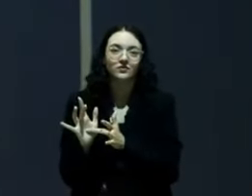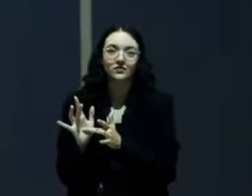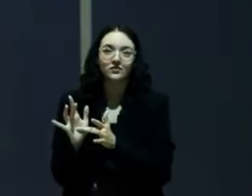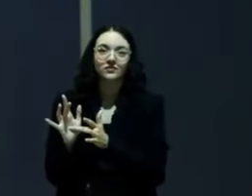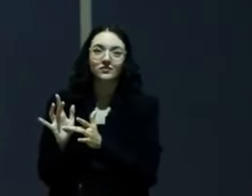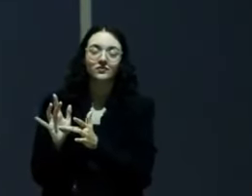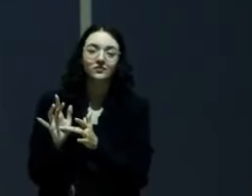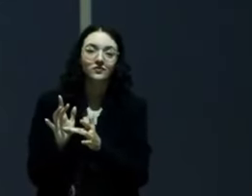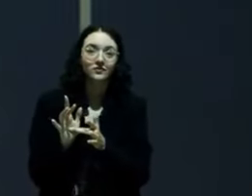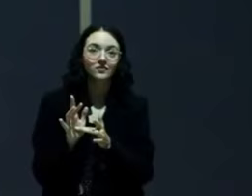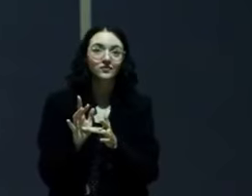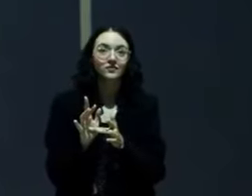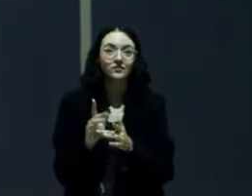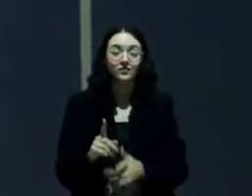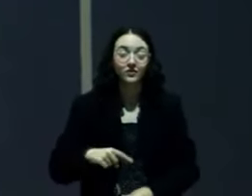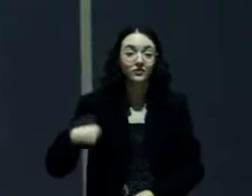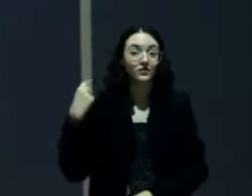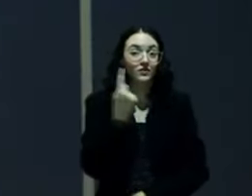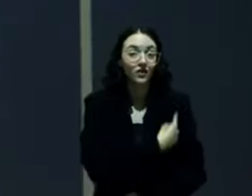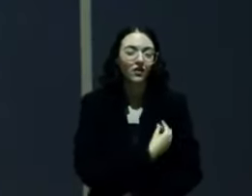Isso tem que começar na nossa vida a partir de hoje.